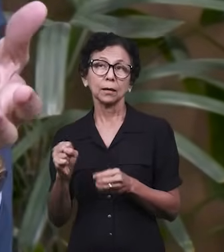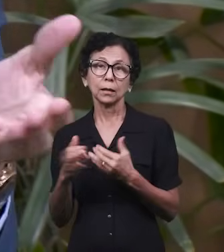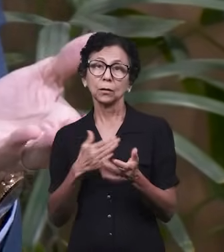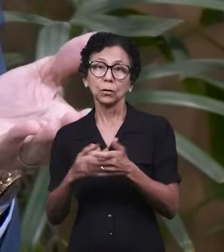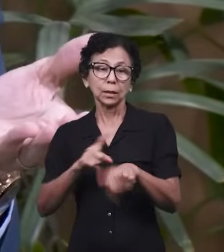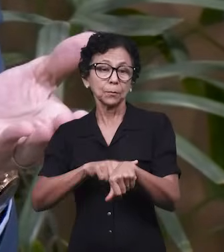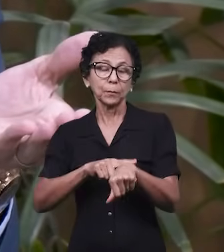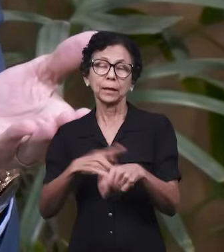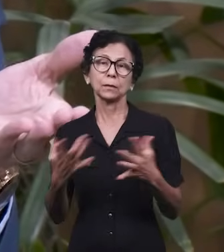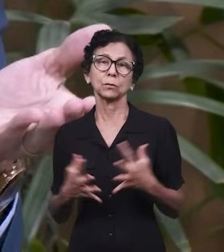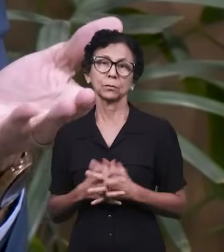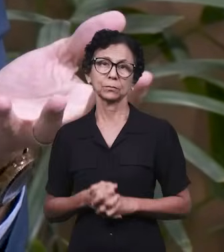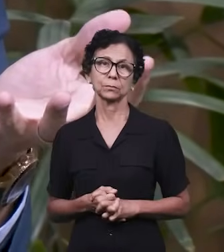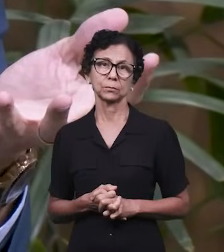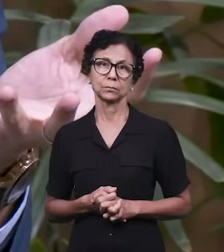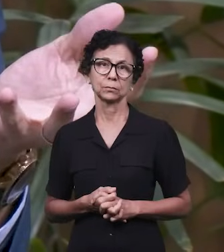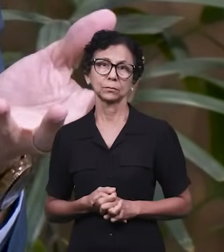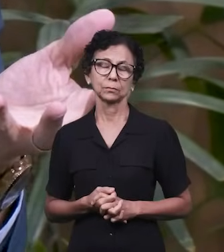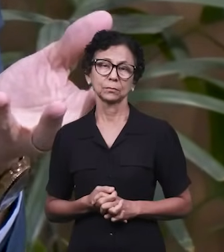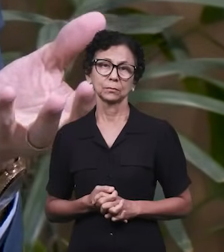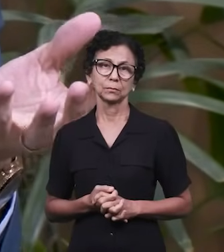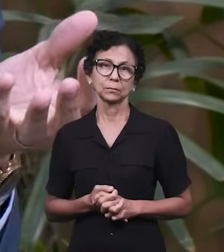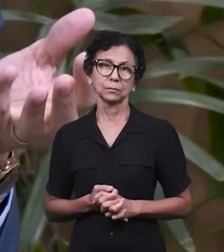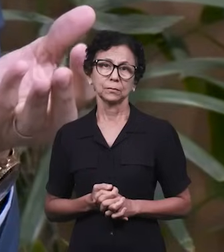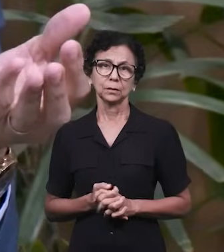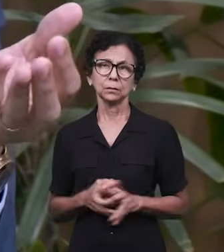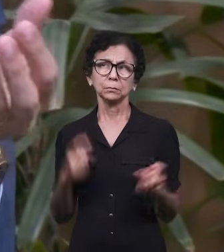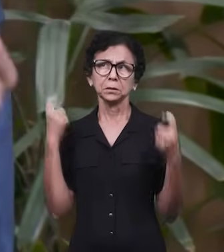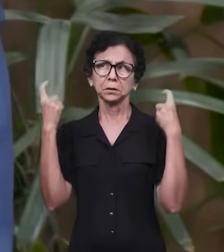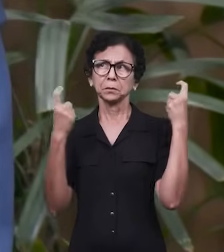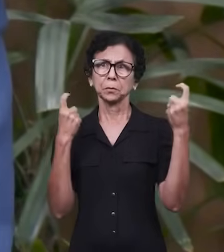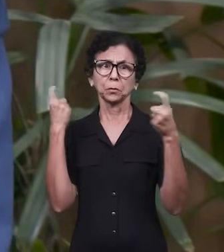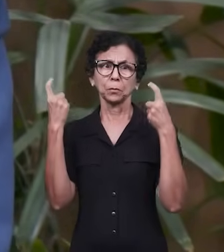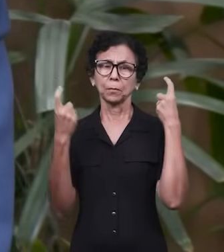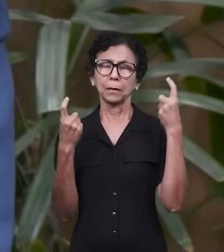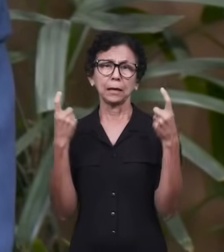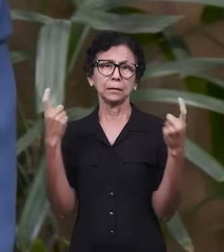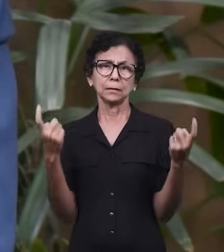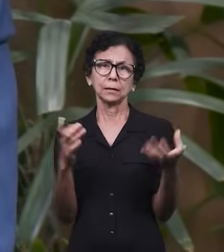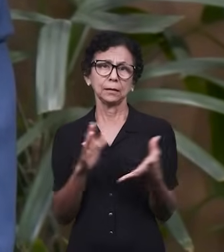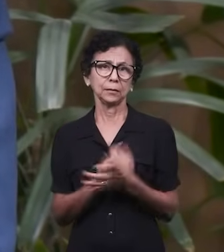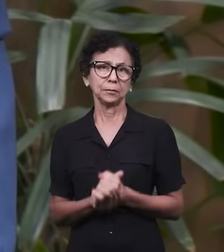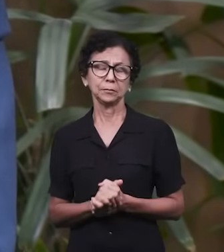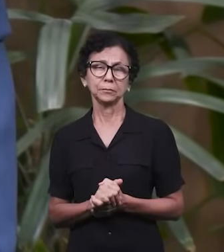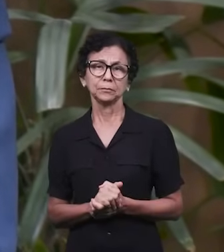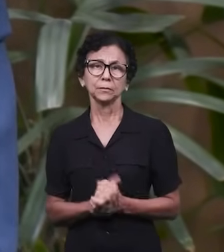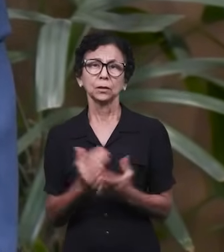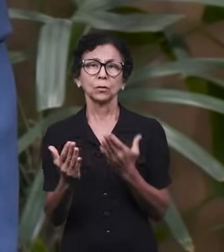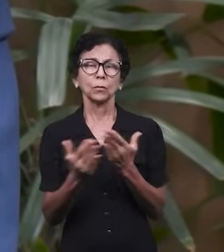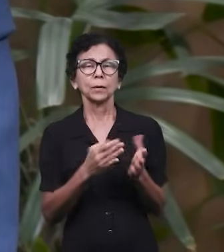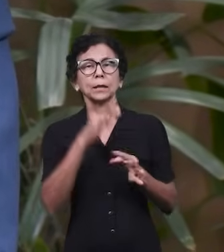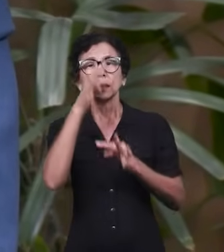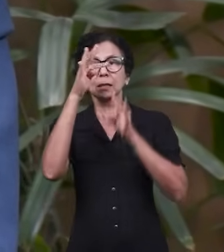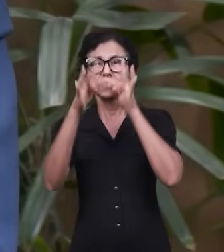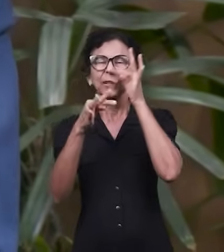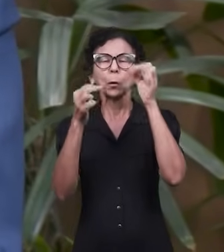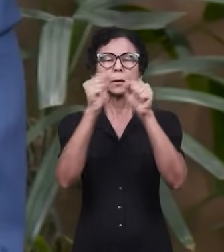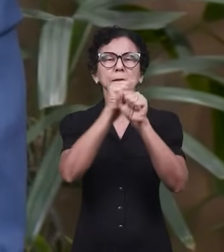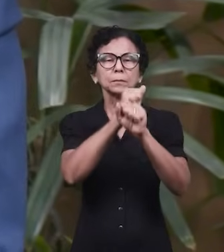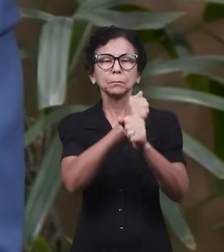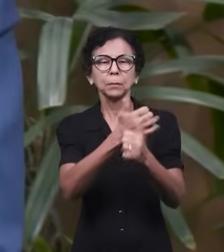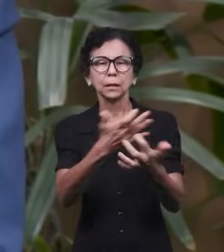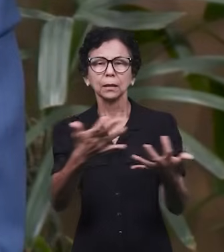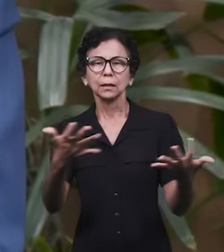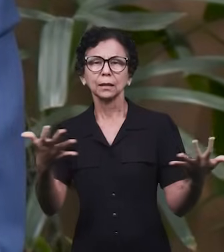têm essa preocupação e estão lá muito bem vestidos, né? E essa questão da vida, ela não